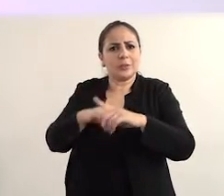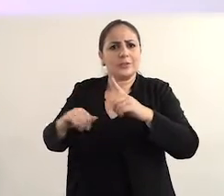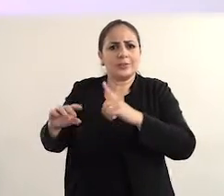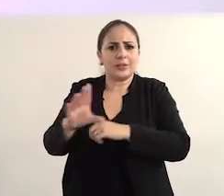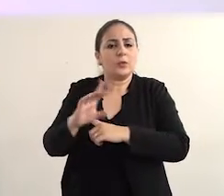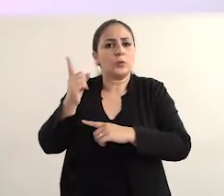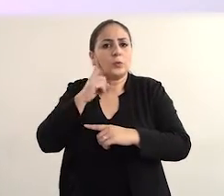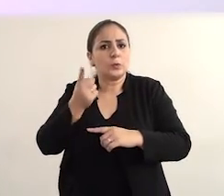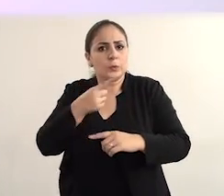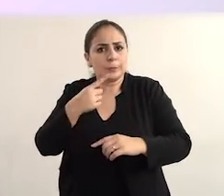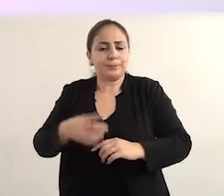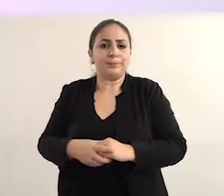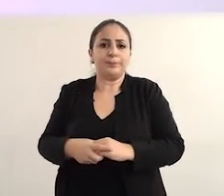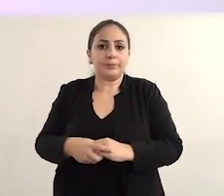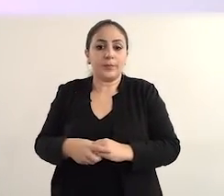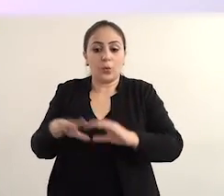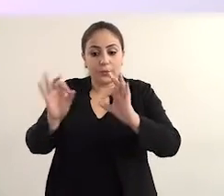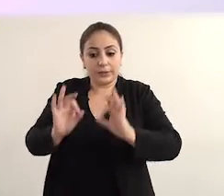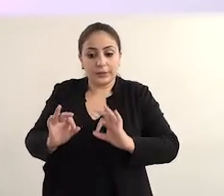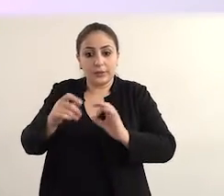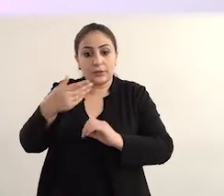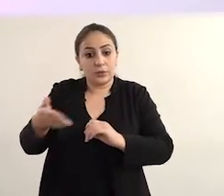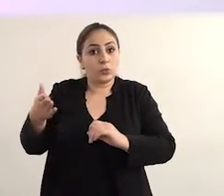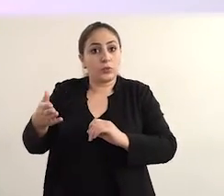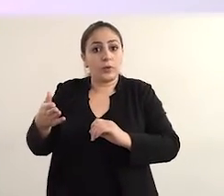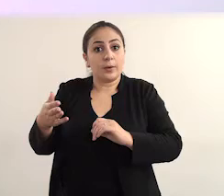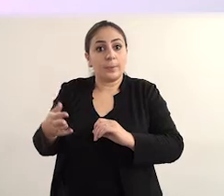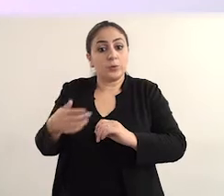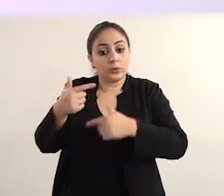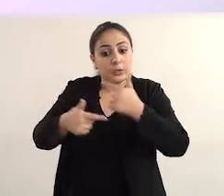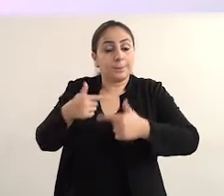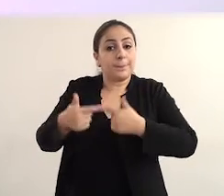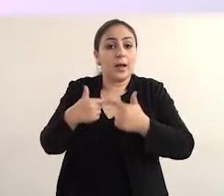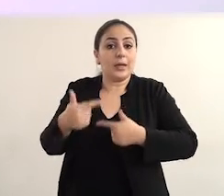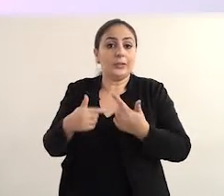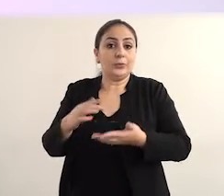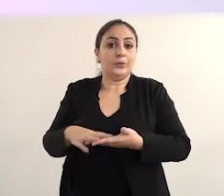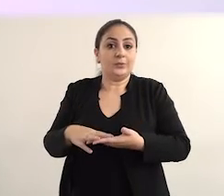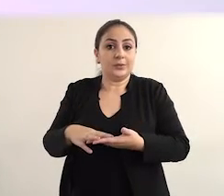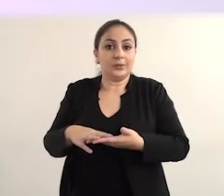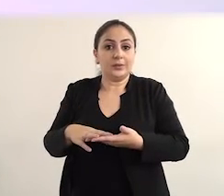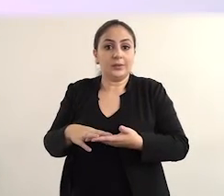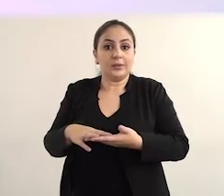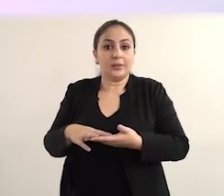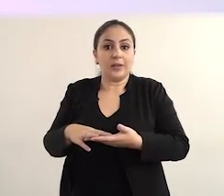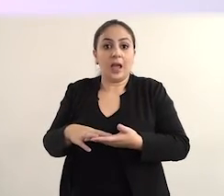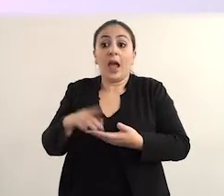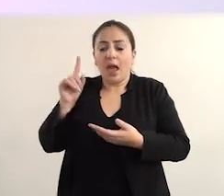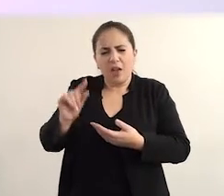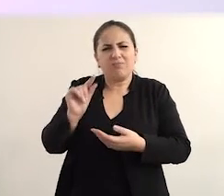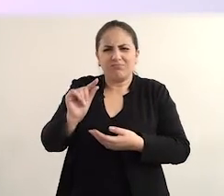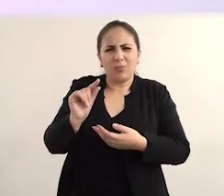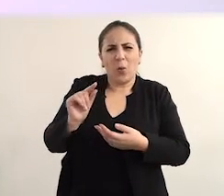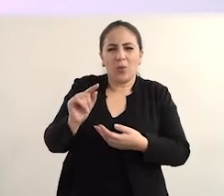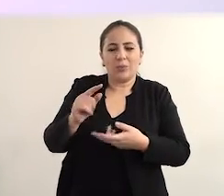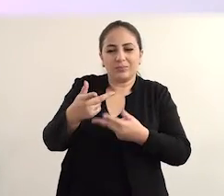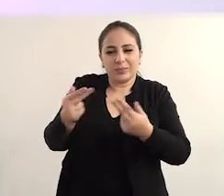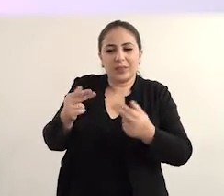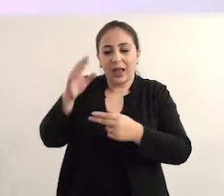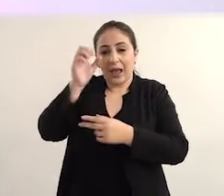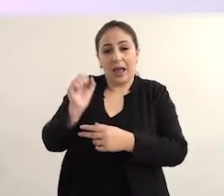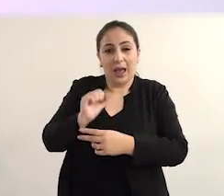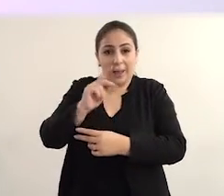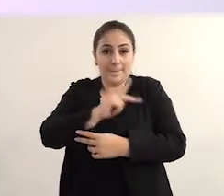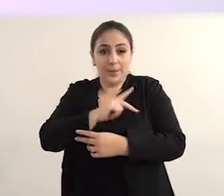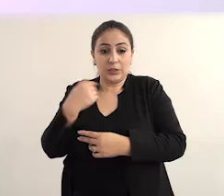social dos surdos, né? Prepara eles também para o mercado de trabalho, né? Então, é um pouco disso que a APAS,